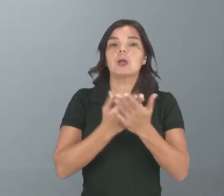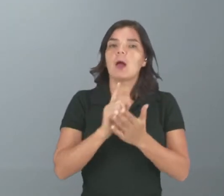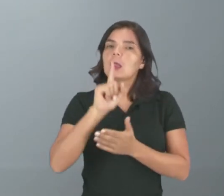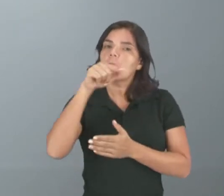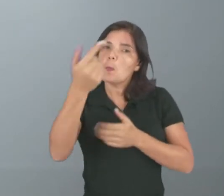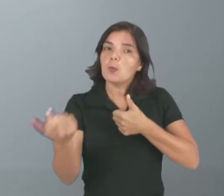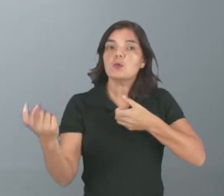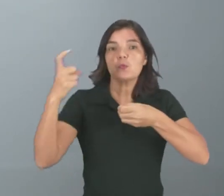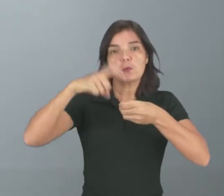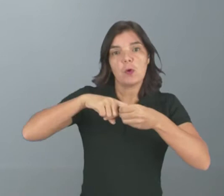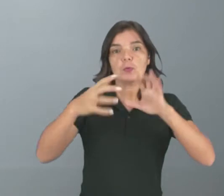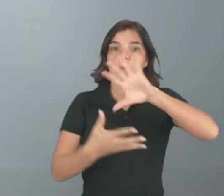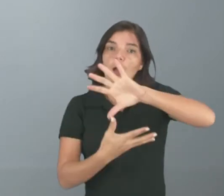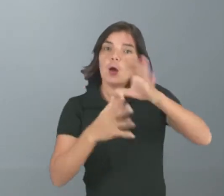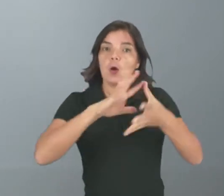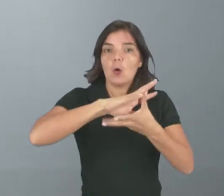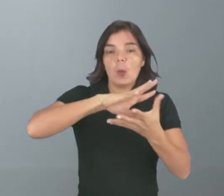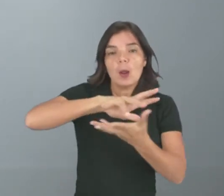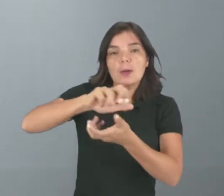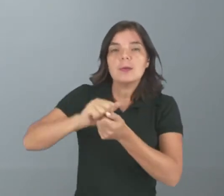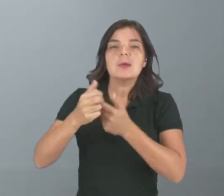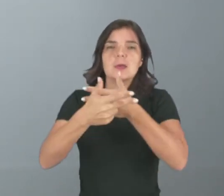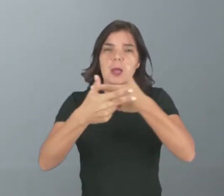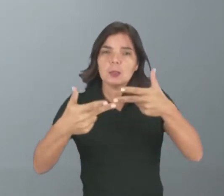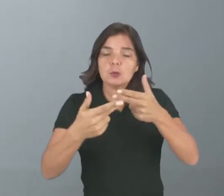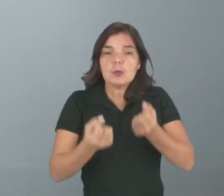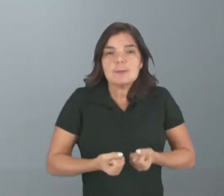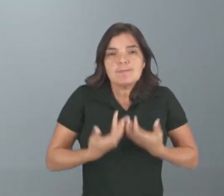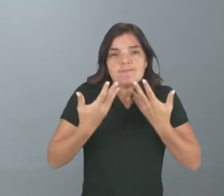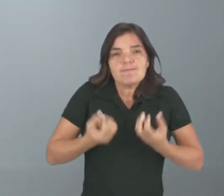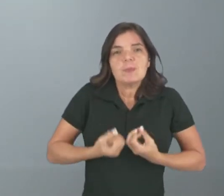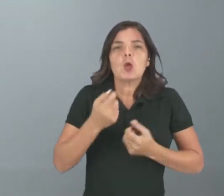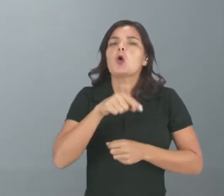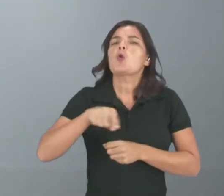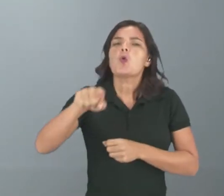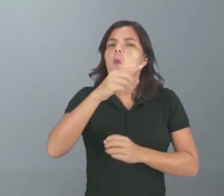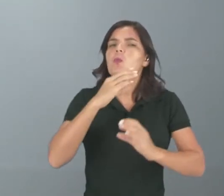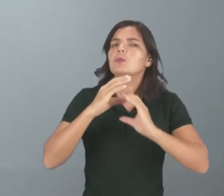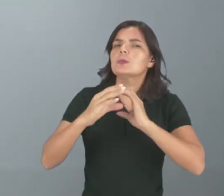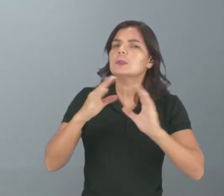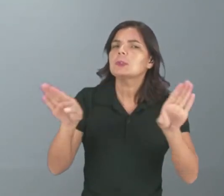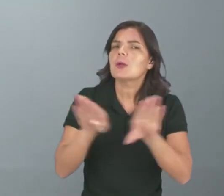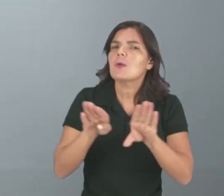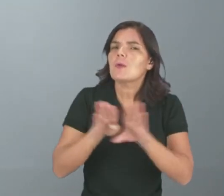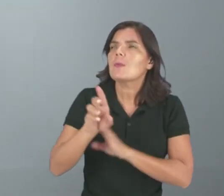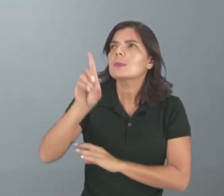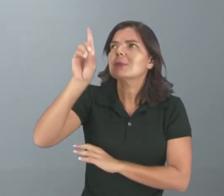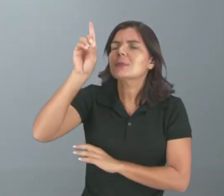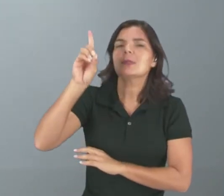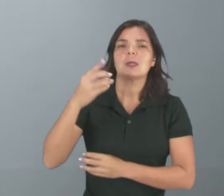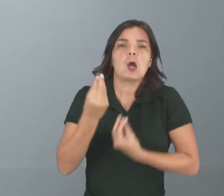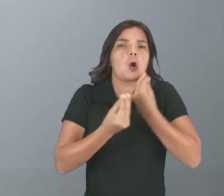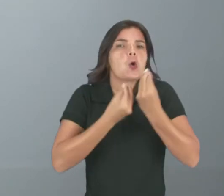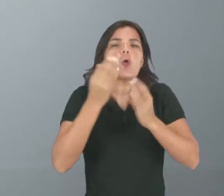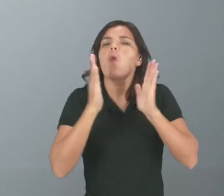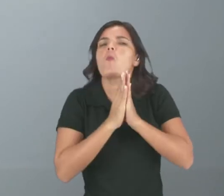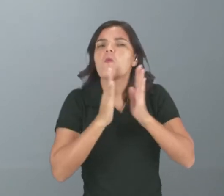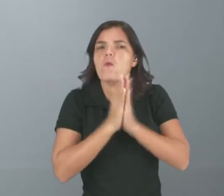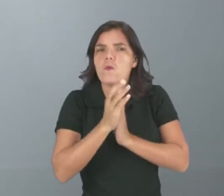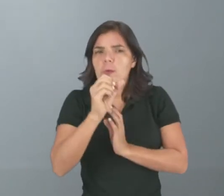dessa pandemia, e essas coisas elas vinham aflorando. Como é que você se comunica com o seu transcendente? Como é que você